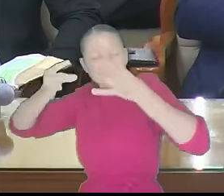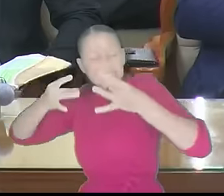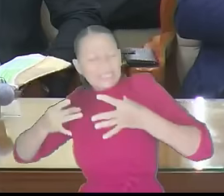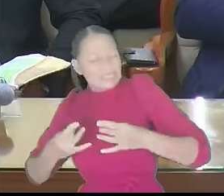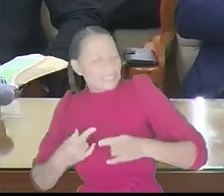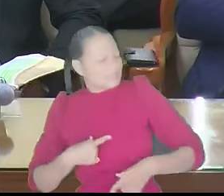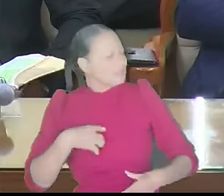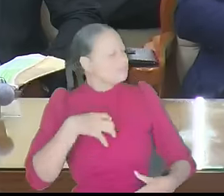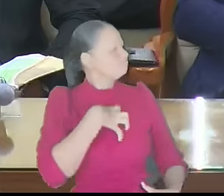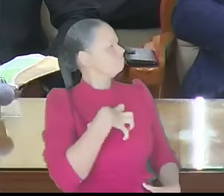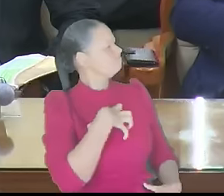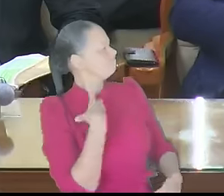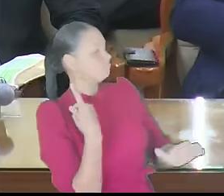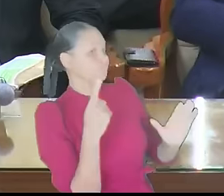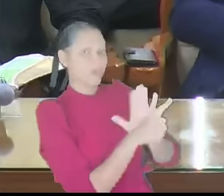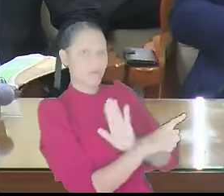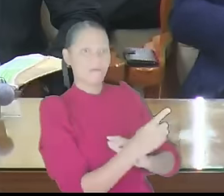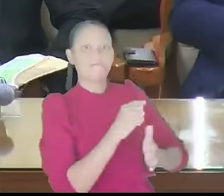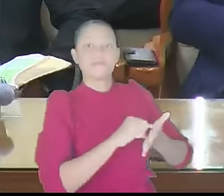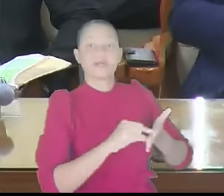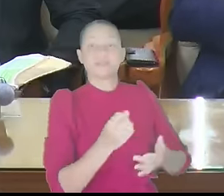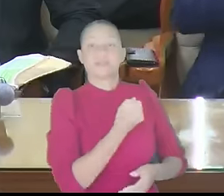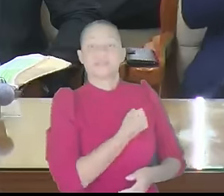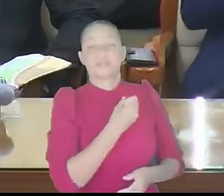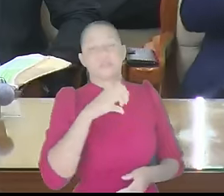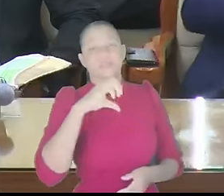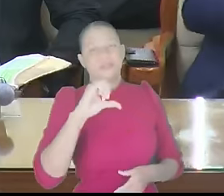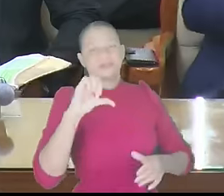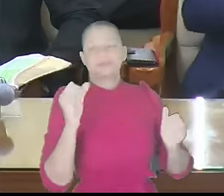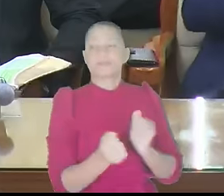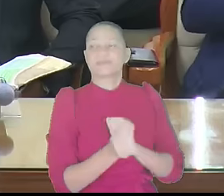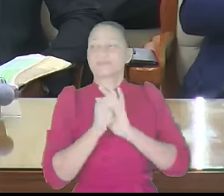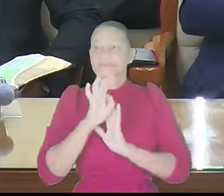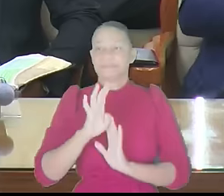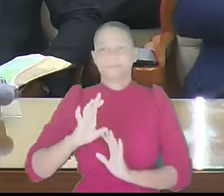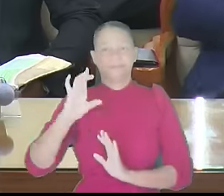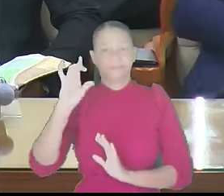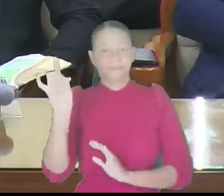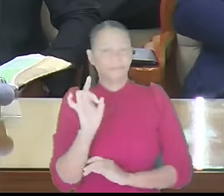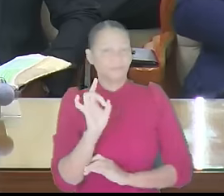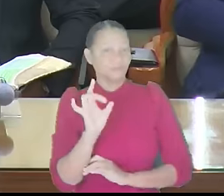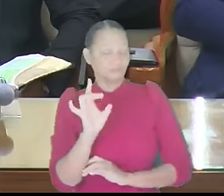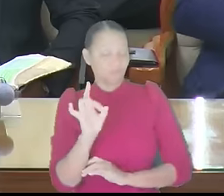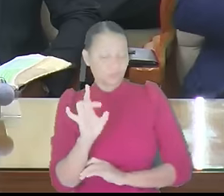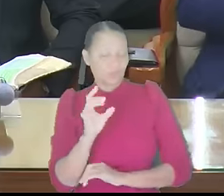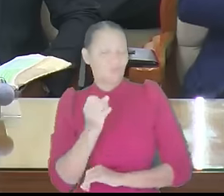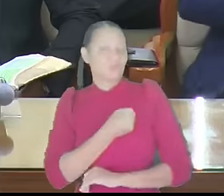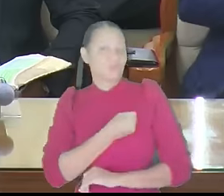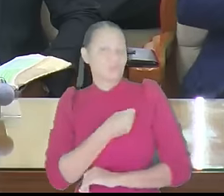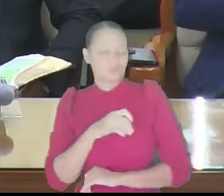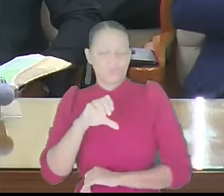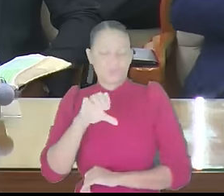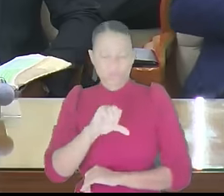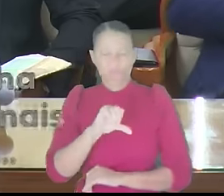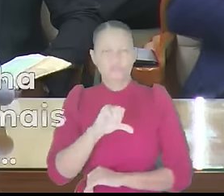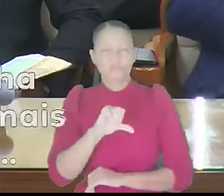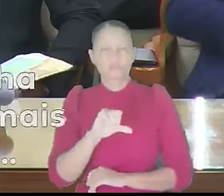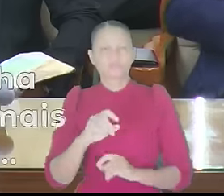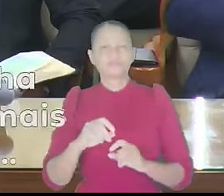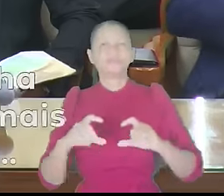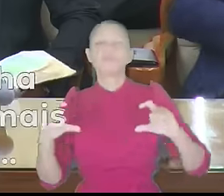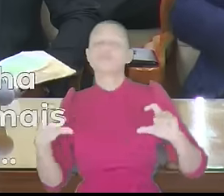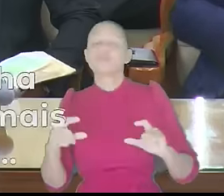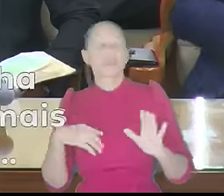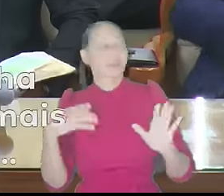ela. No versículo 9, glória a Deus, é só descer aí na tela, o 9, né? O 8, 9. Elas fizeram